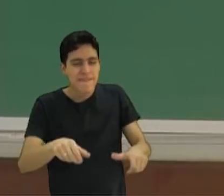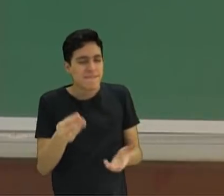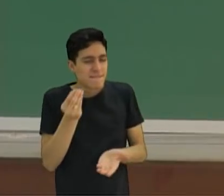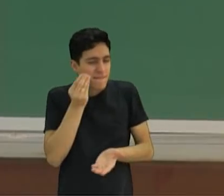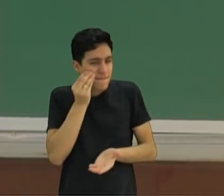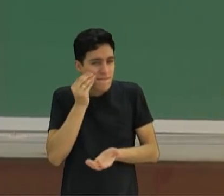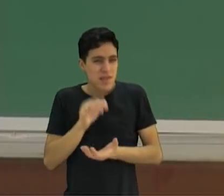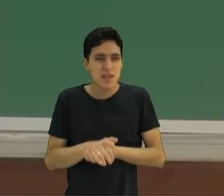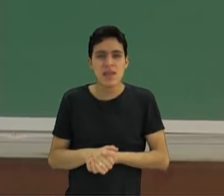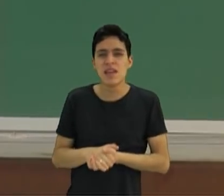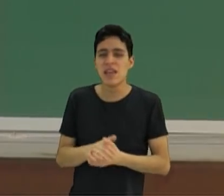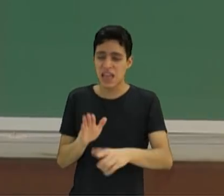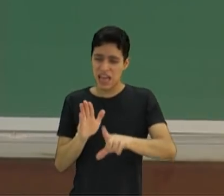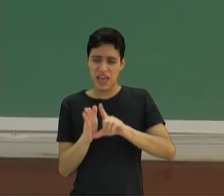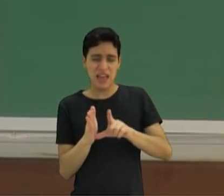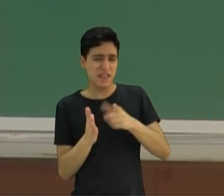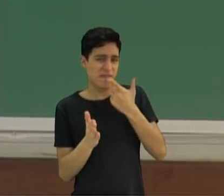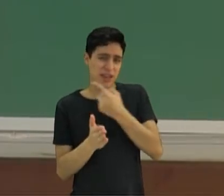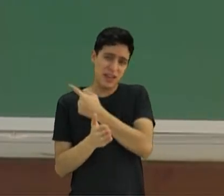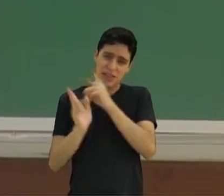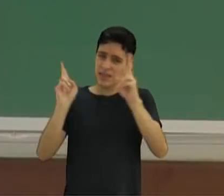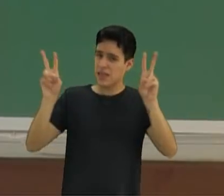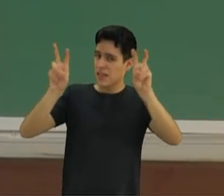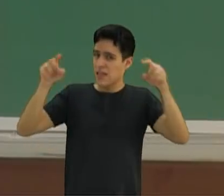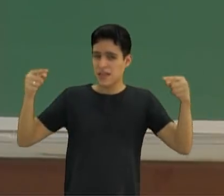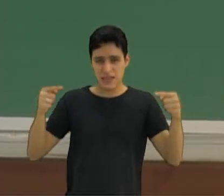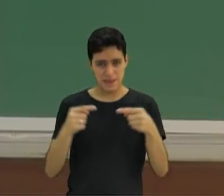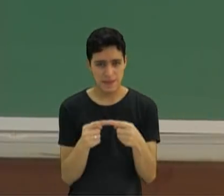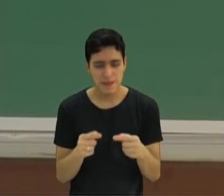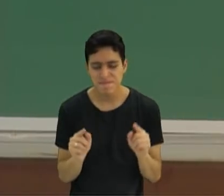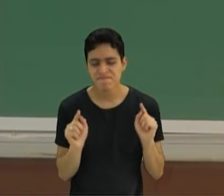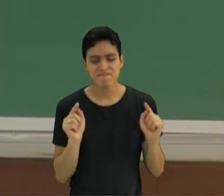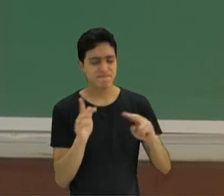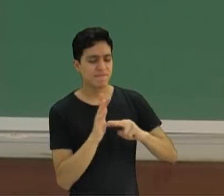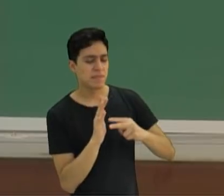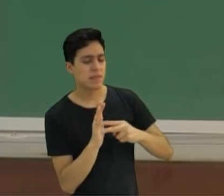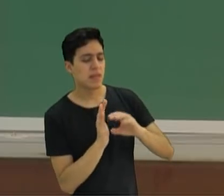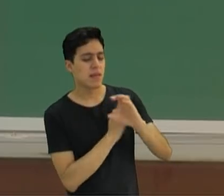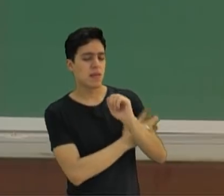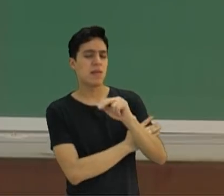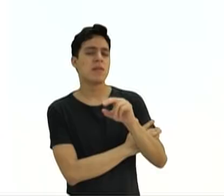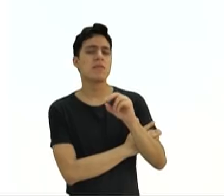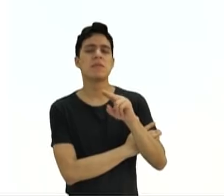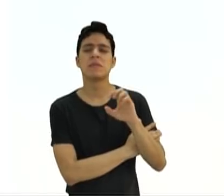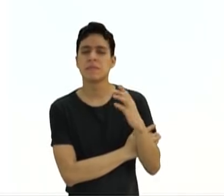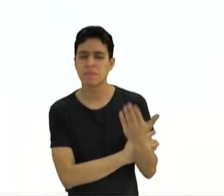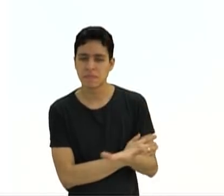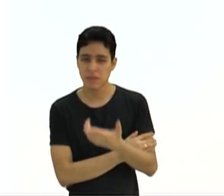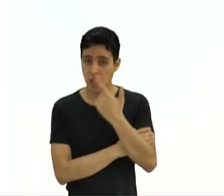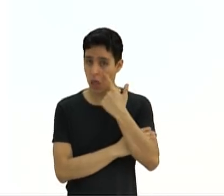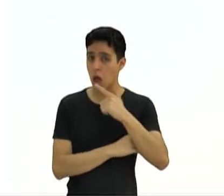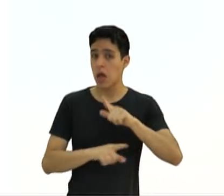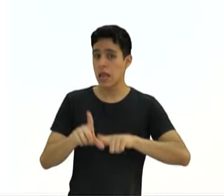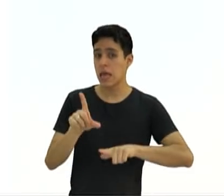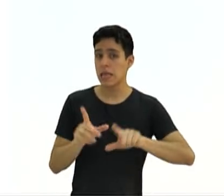Ah, acabei de falar disso, né? O que é cânone? Letra